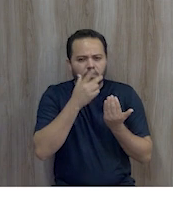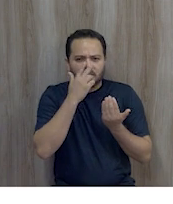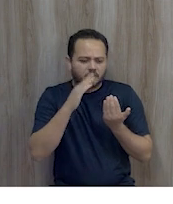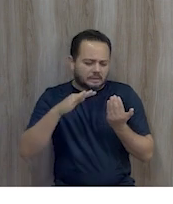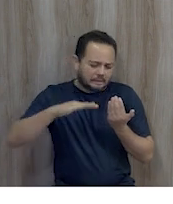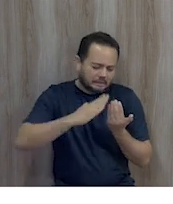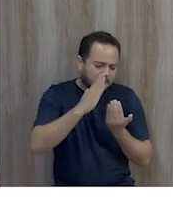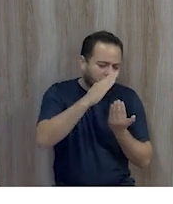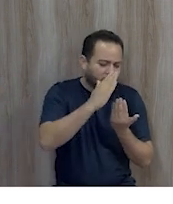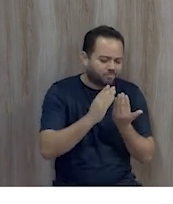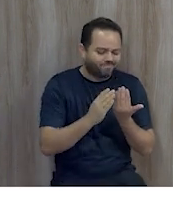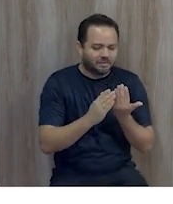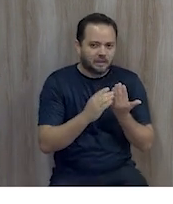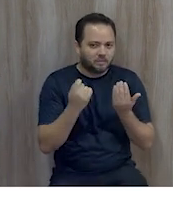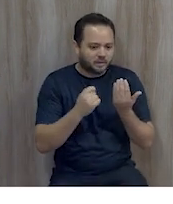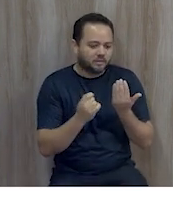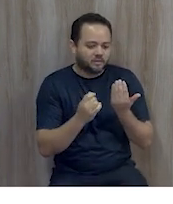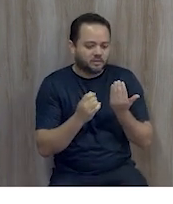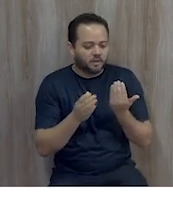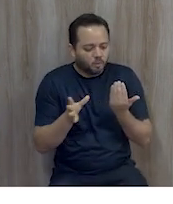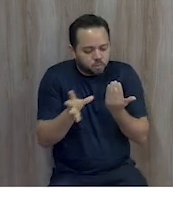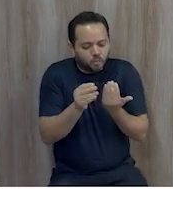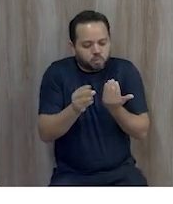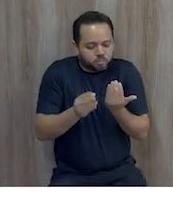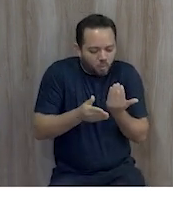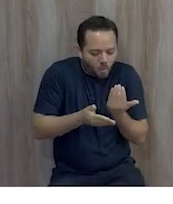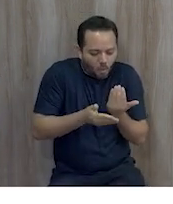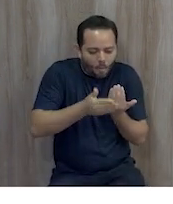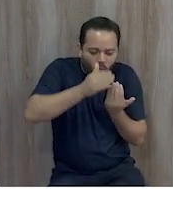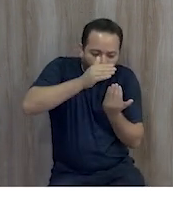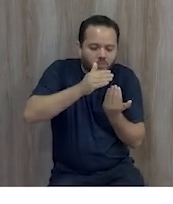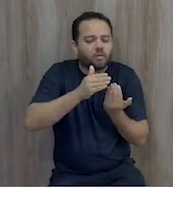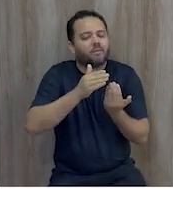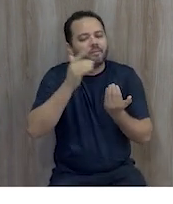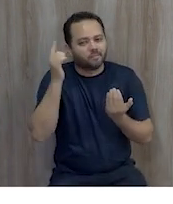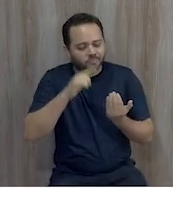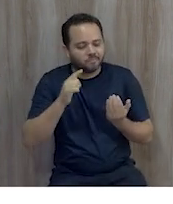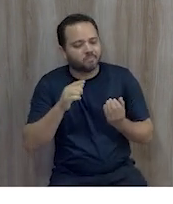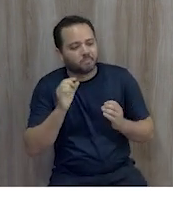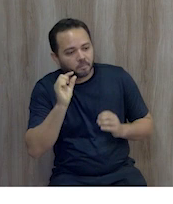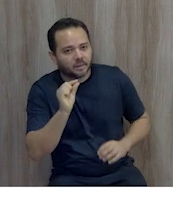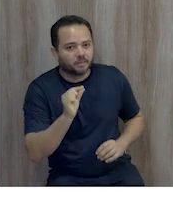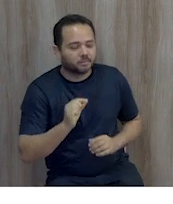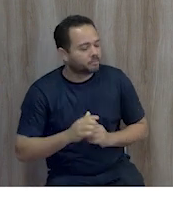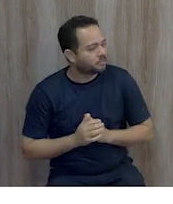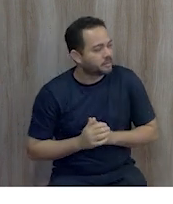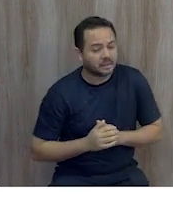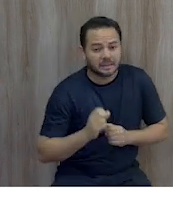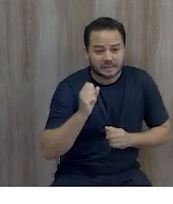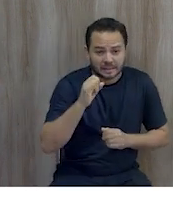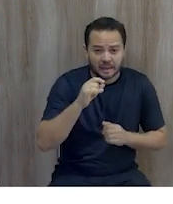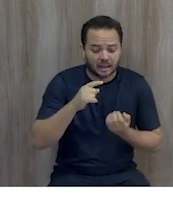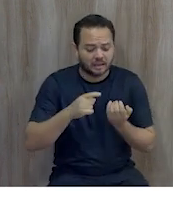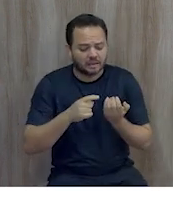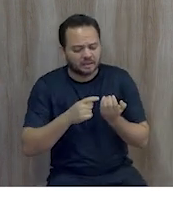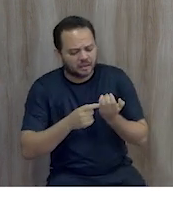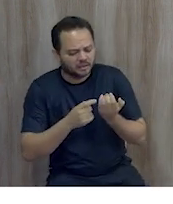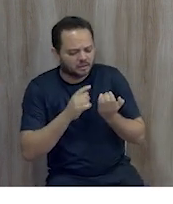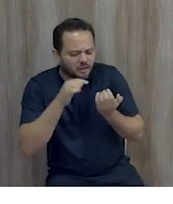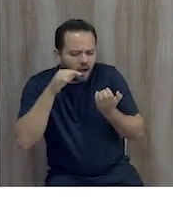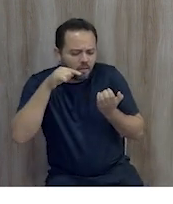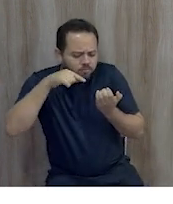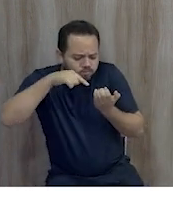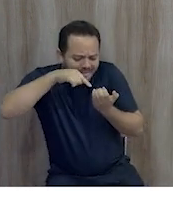vai restaurar, devolvendo a estrutura que foi perdida de coroa. Se essa lesão cervical já ultrapassa e